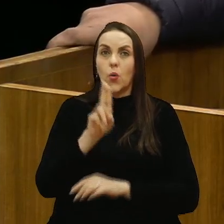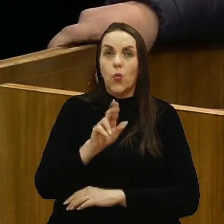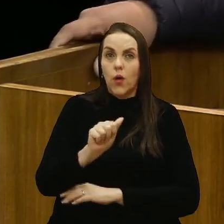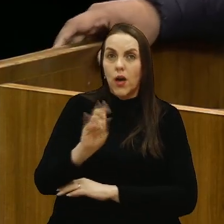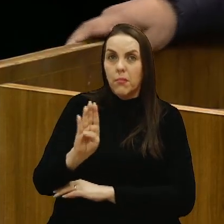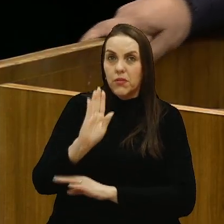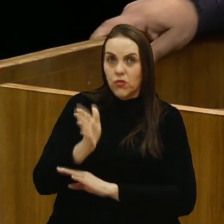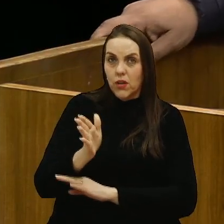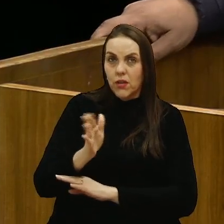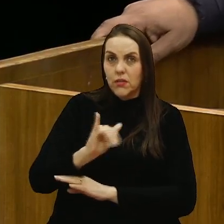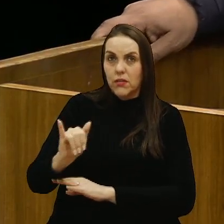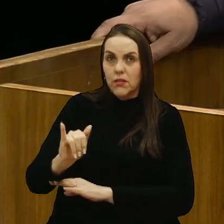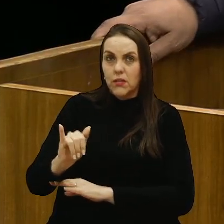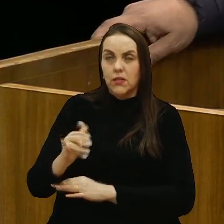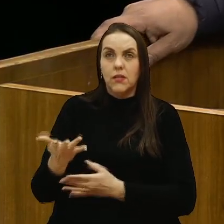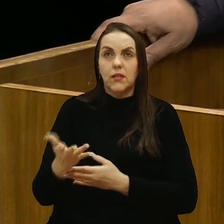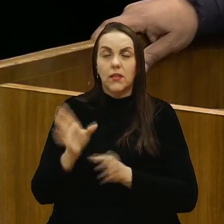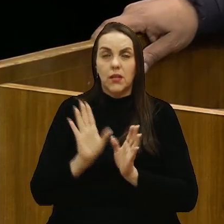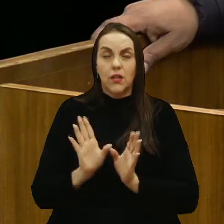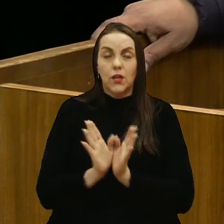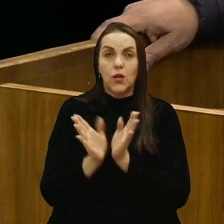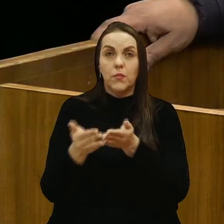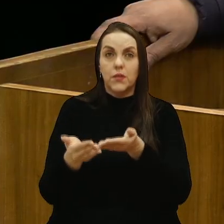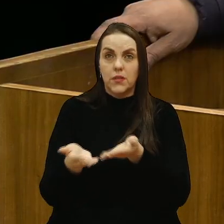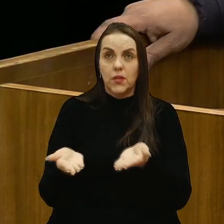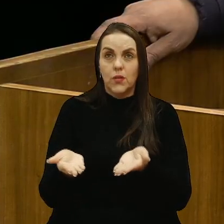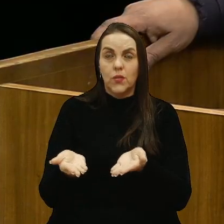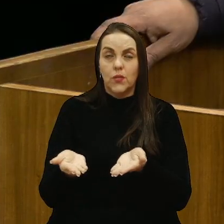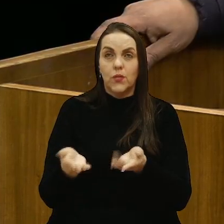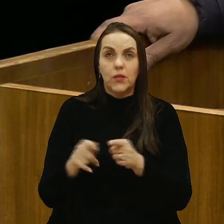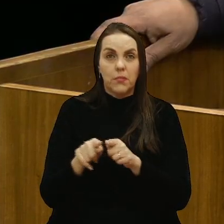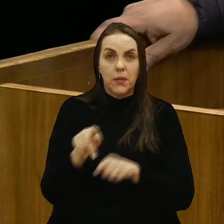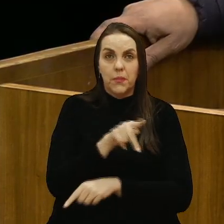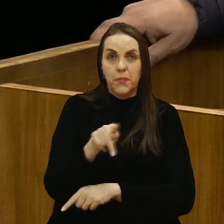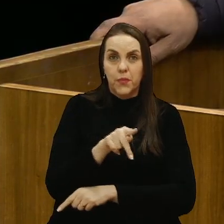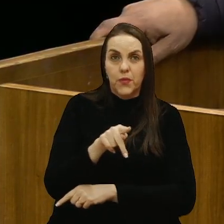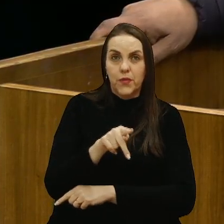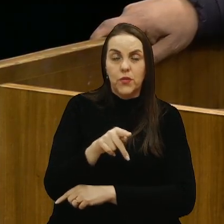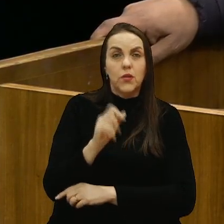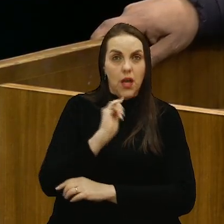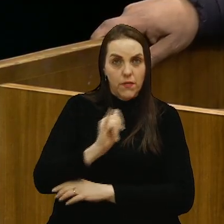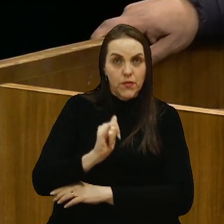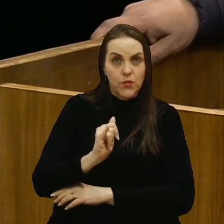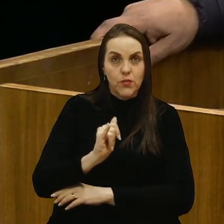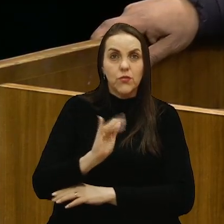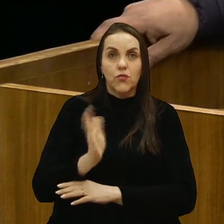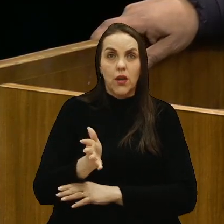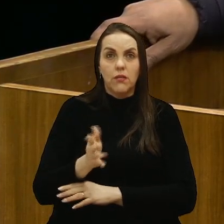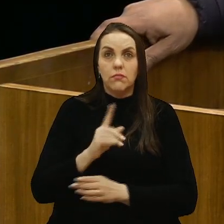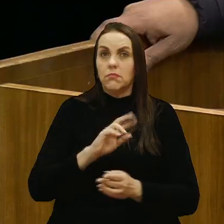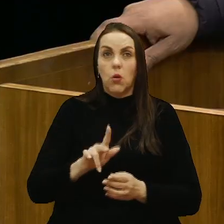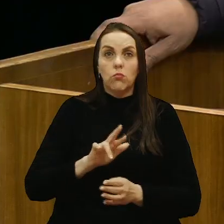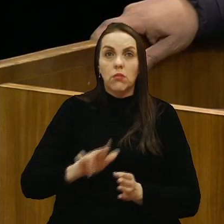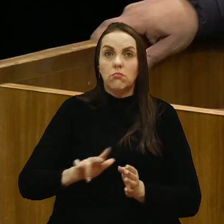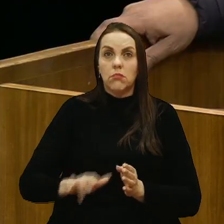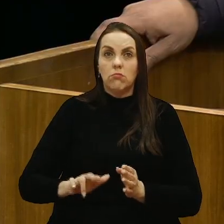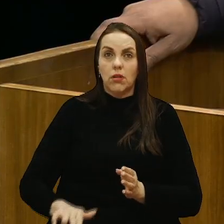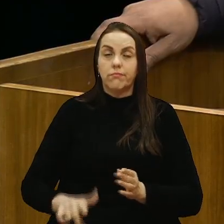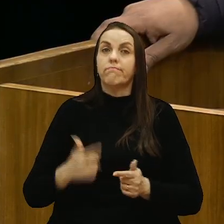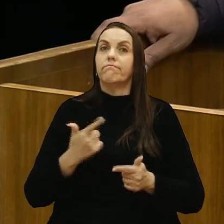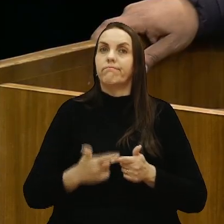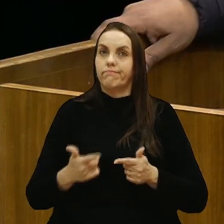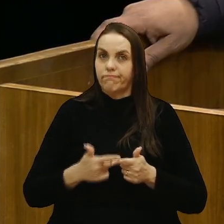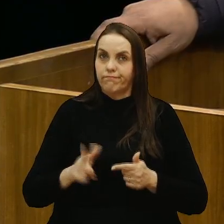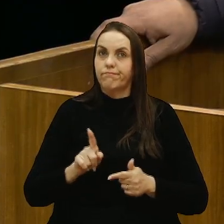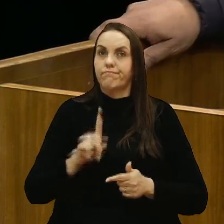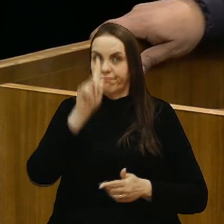avisado? A Comissão dos Professores foi avisada? Não. Então, nós teremos problema nessa decisão.